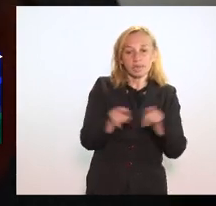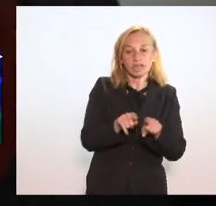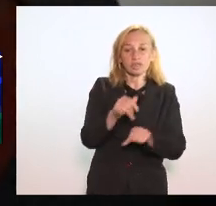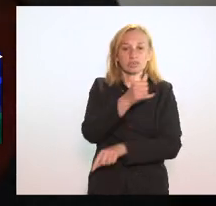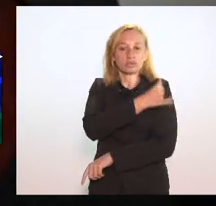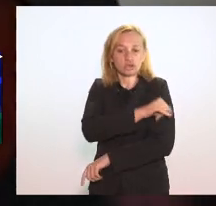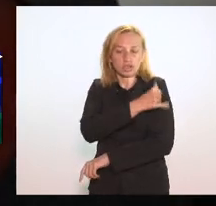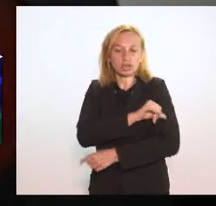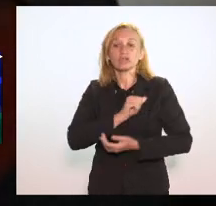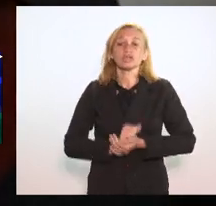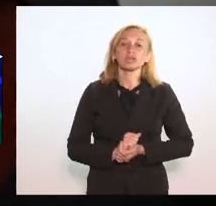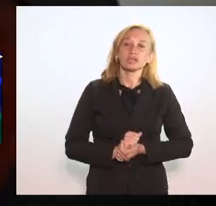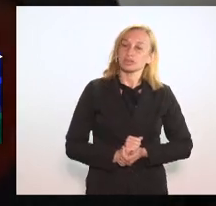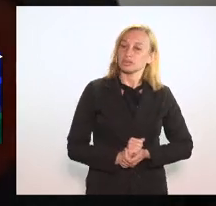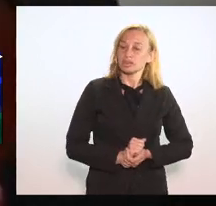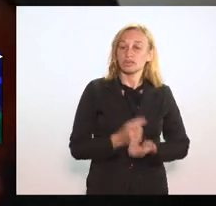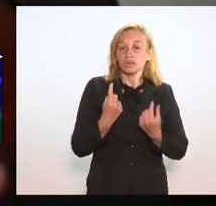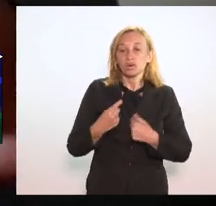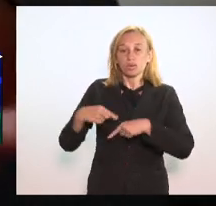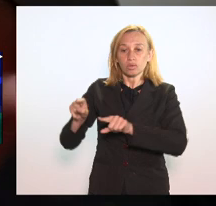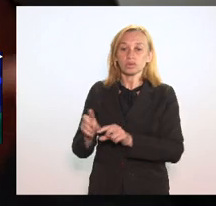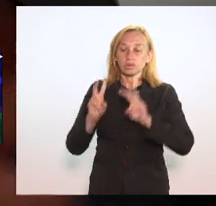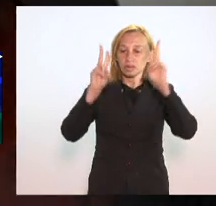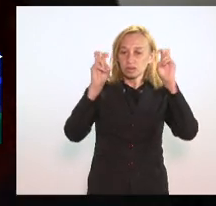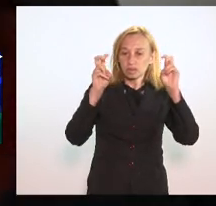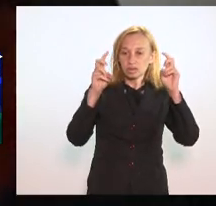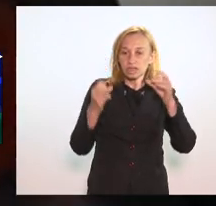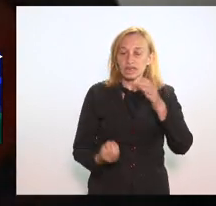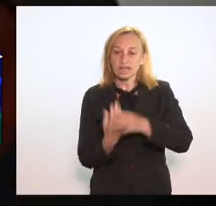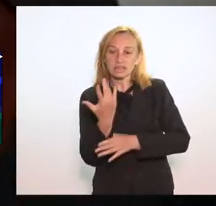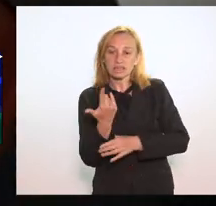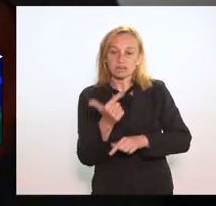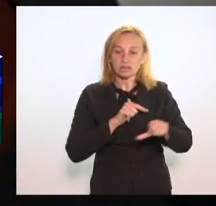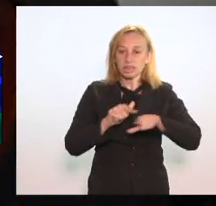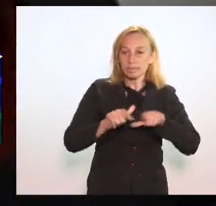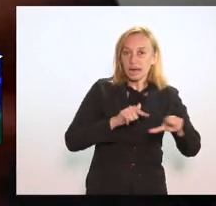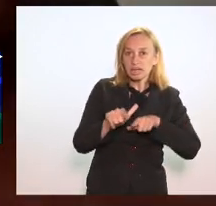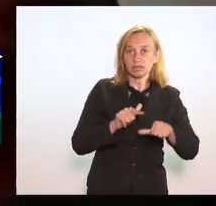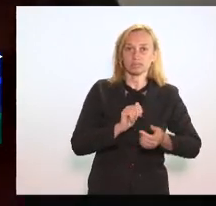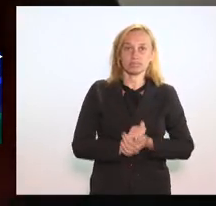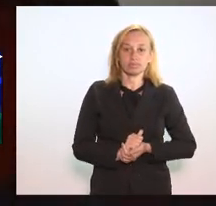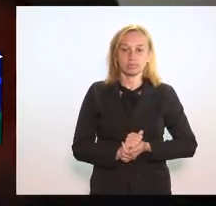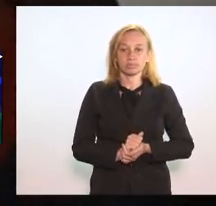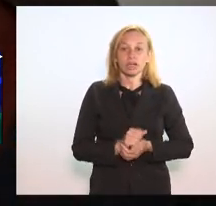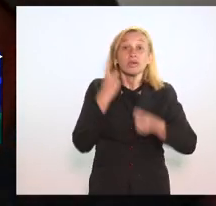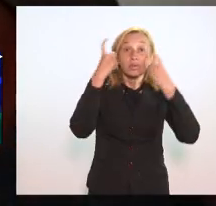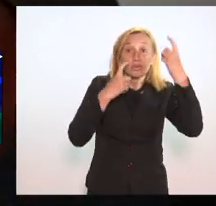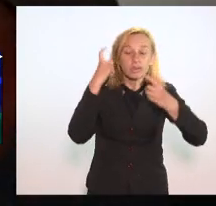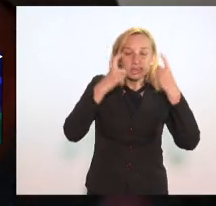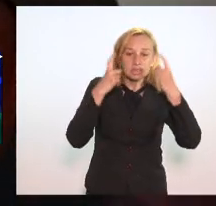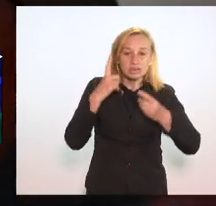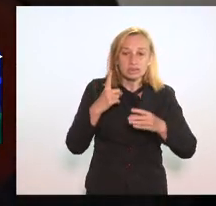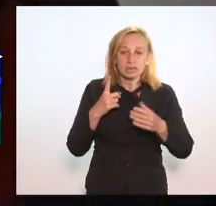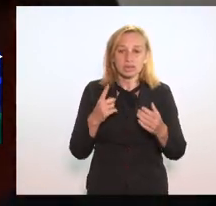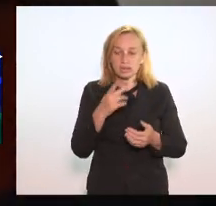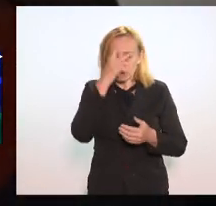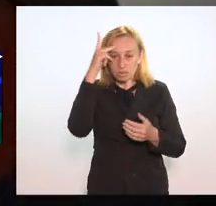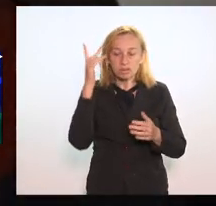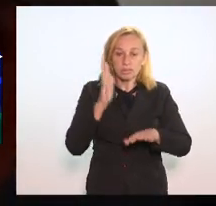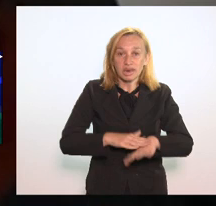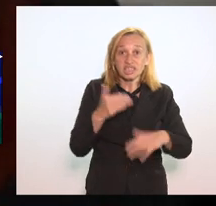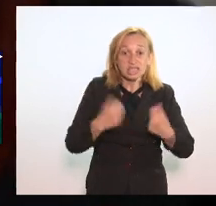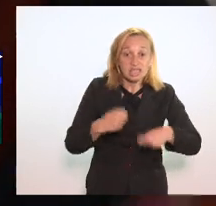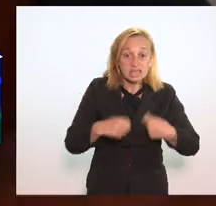Janeiro e eles não se colocaram contra a questão geração de emprego a questão do trabalho a preocupação os mais necessitados pelo